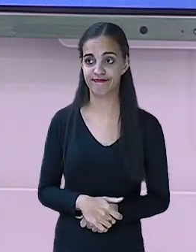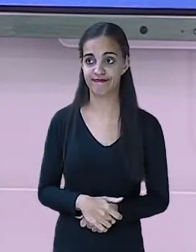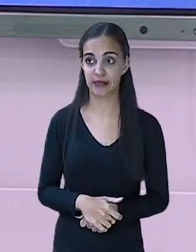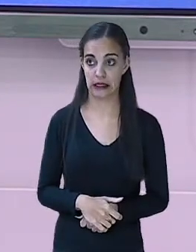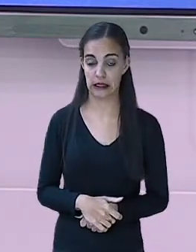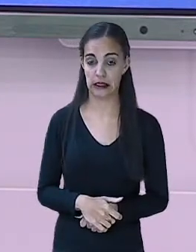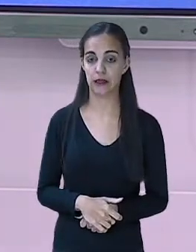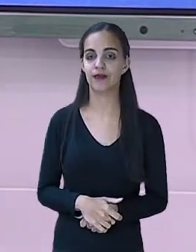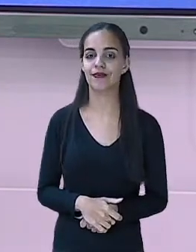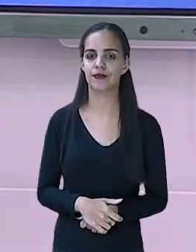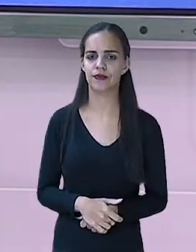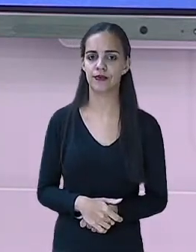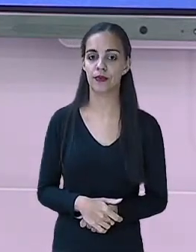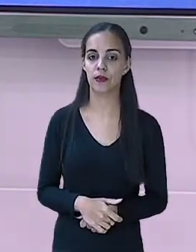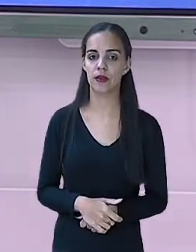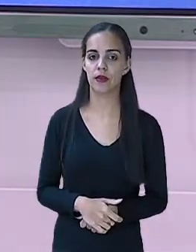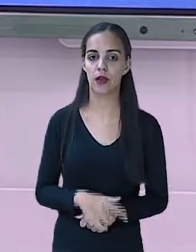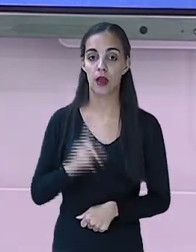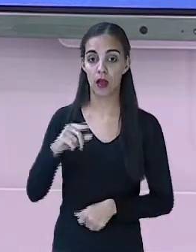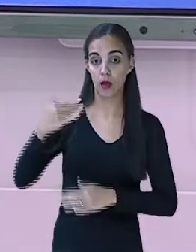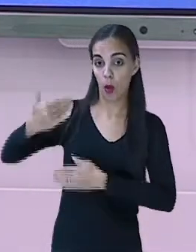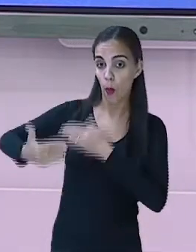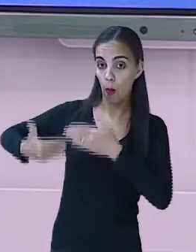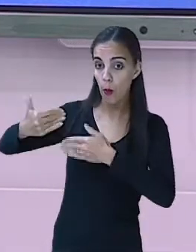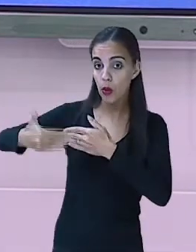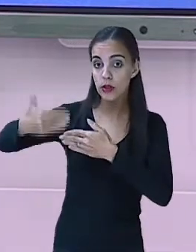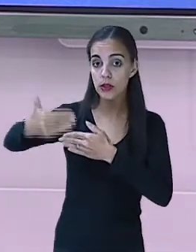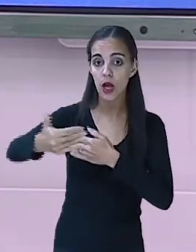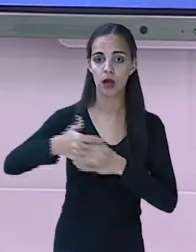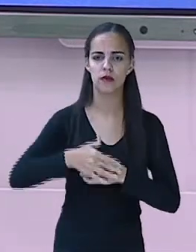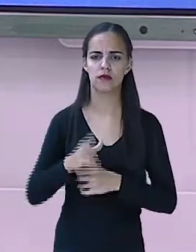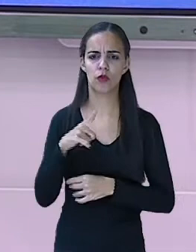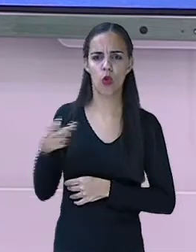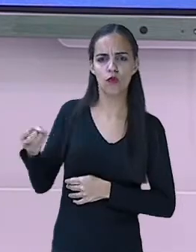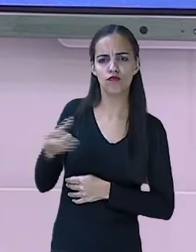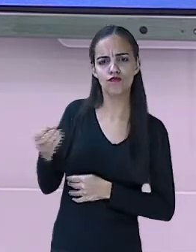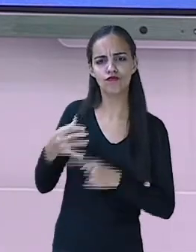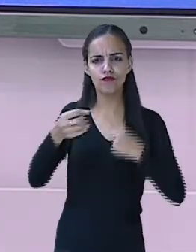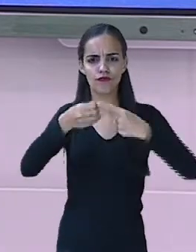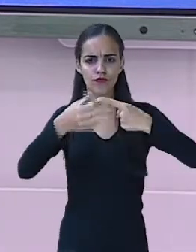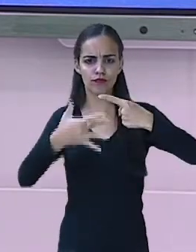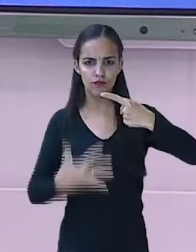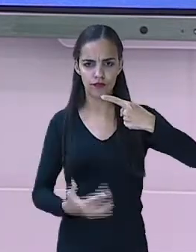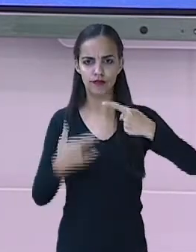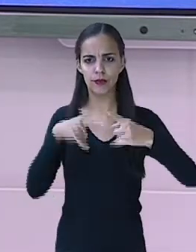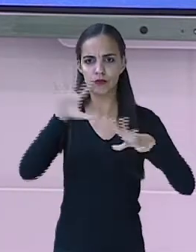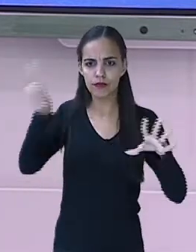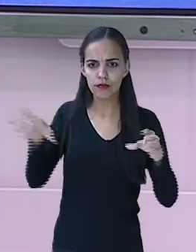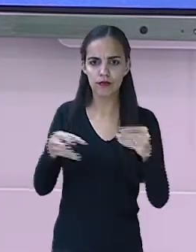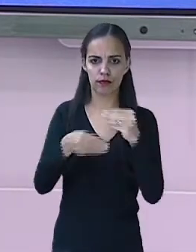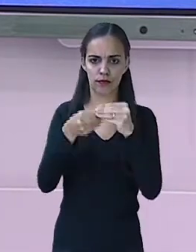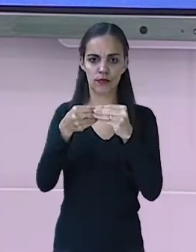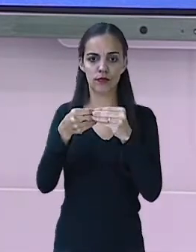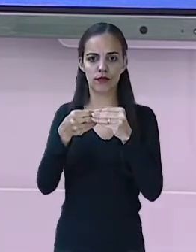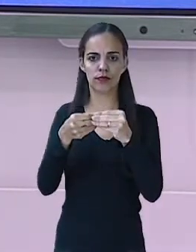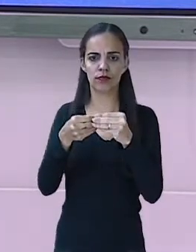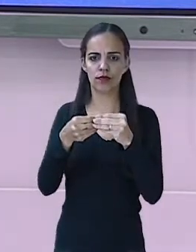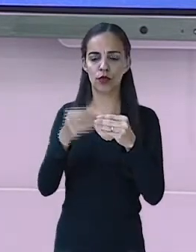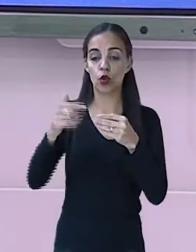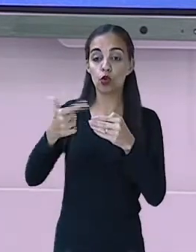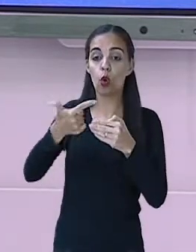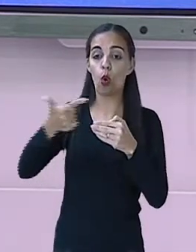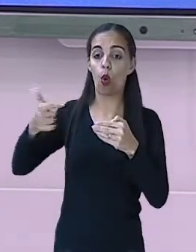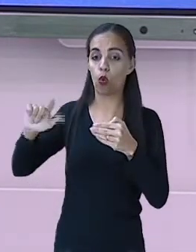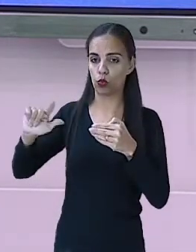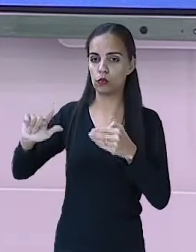Olha a resposta Esse é um processo em que novas substâncias são formadas a